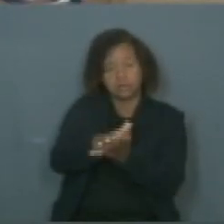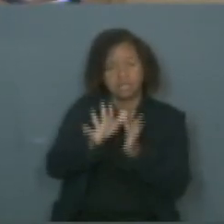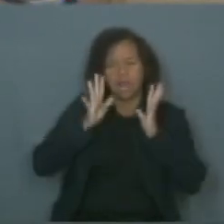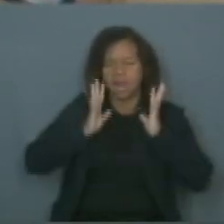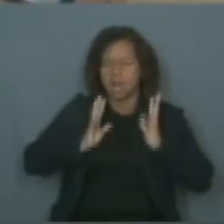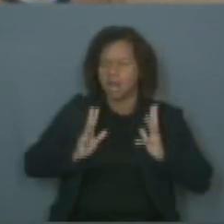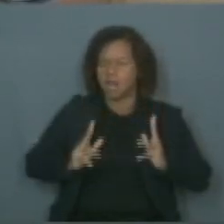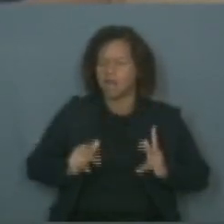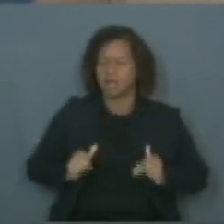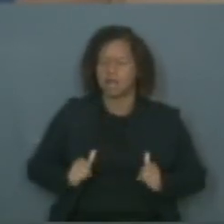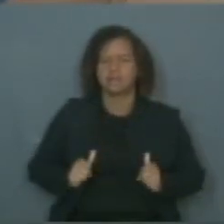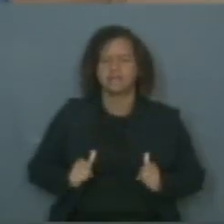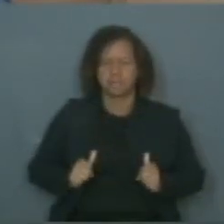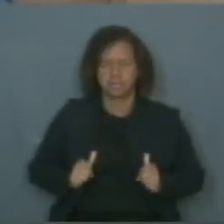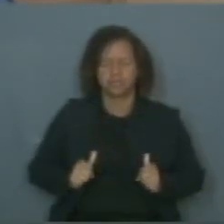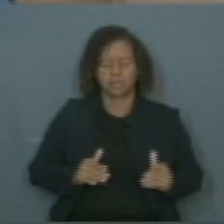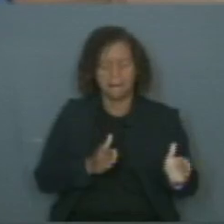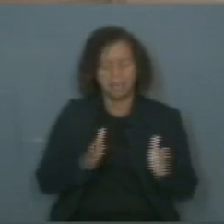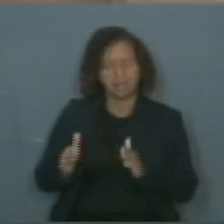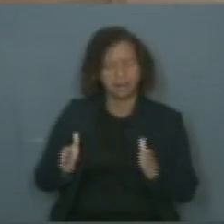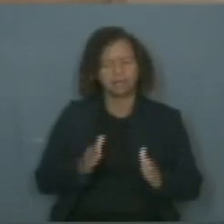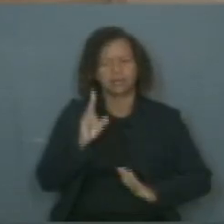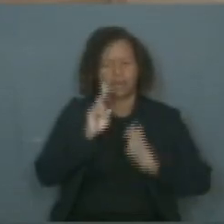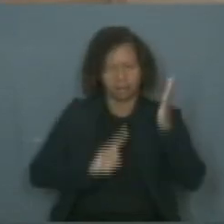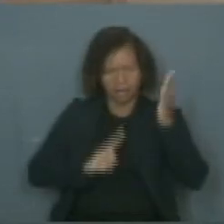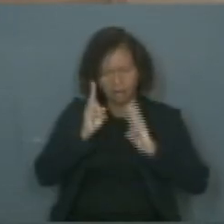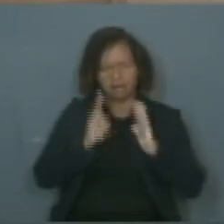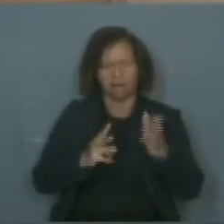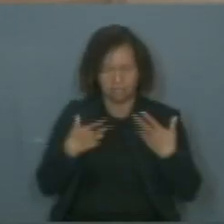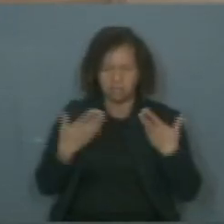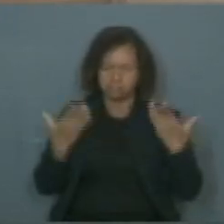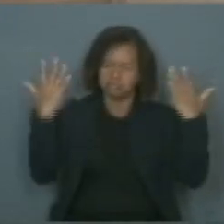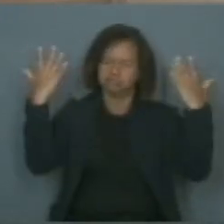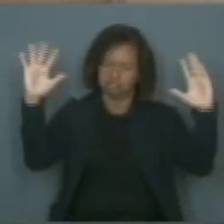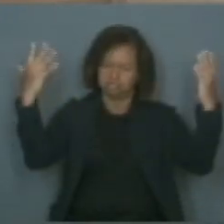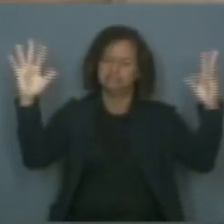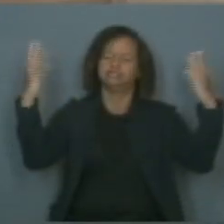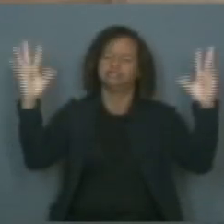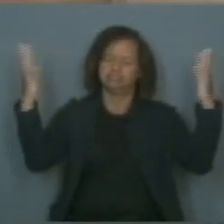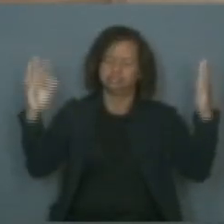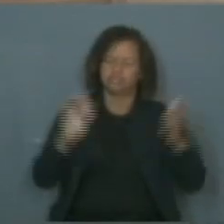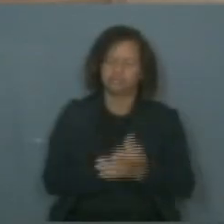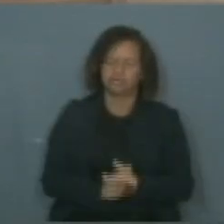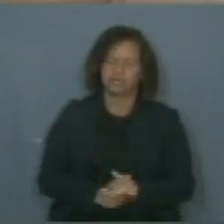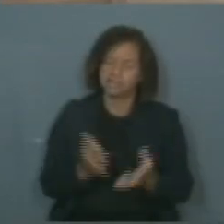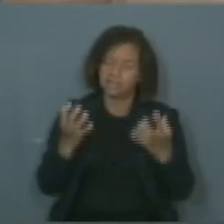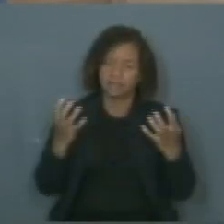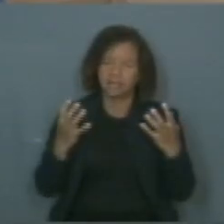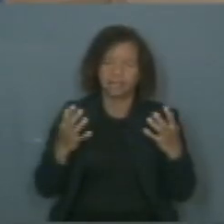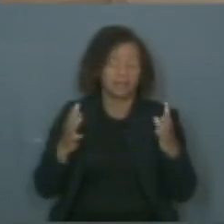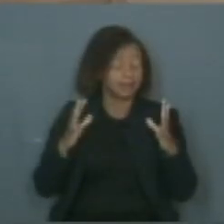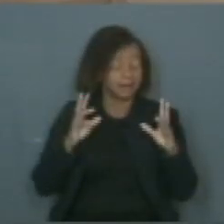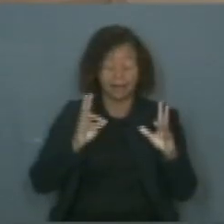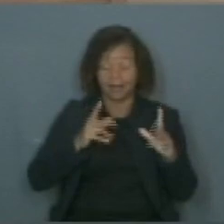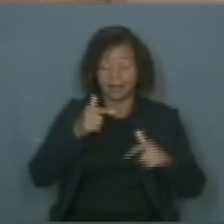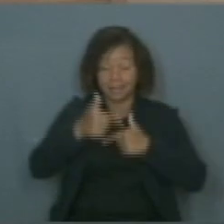limpo, ainda durante o carnaval. Isso vale o aplauso. É isso que a gente quer, a cidade